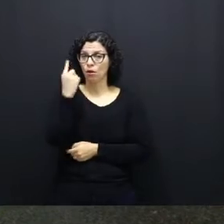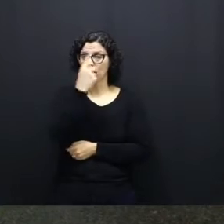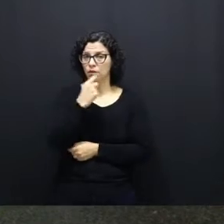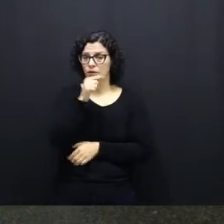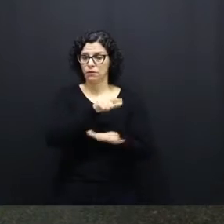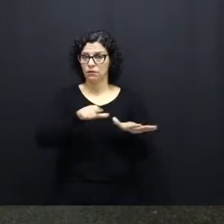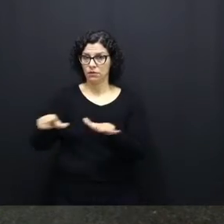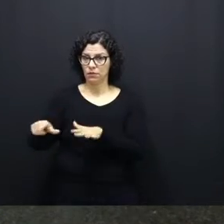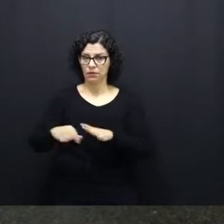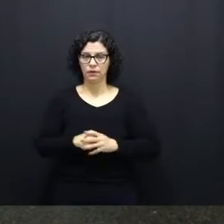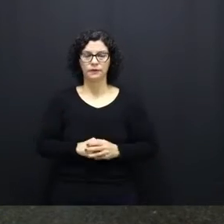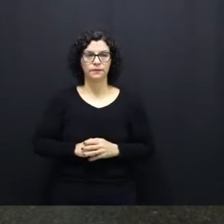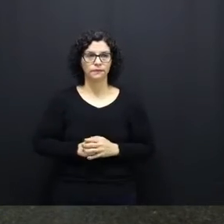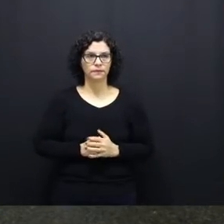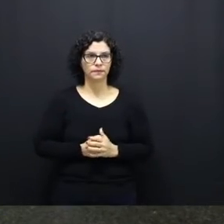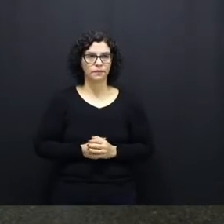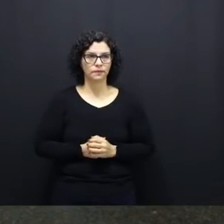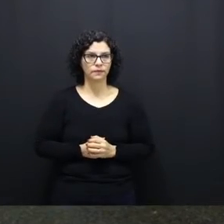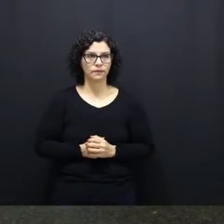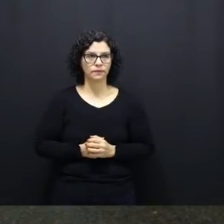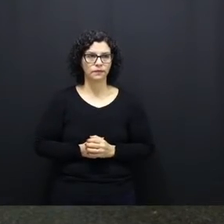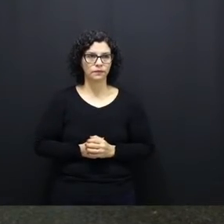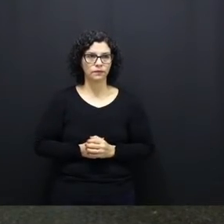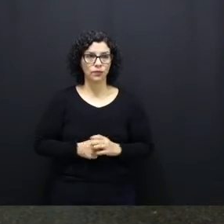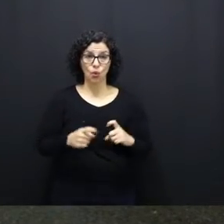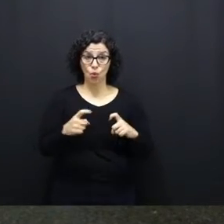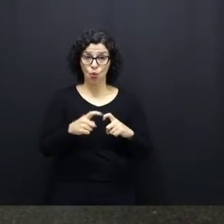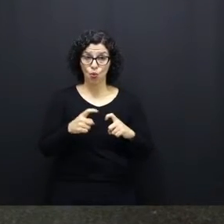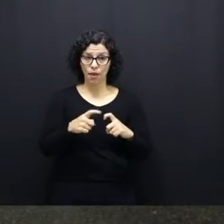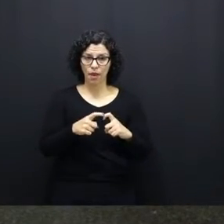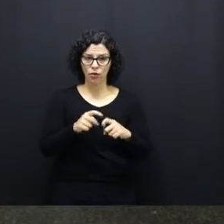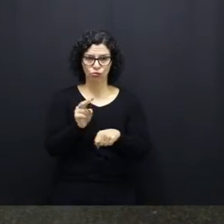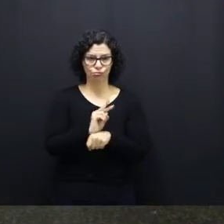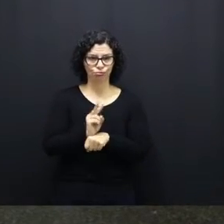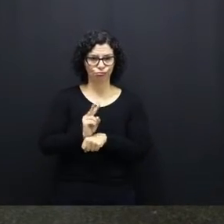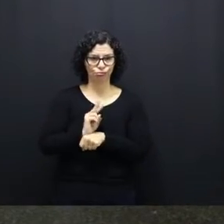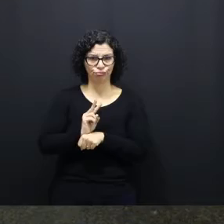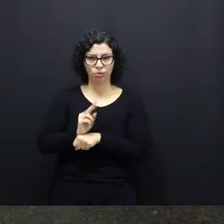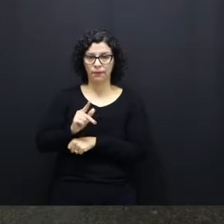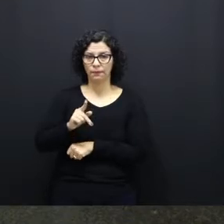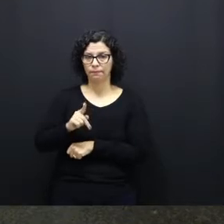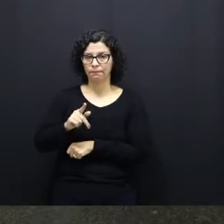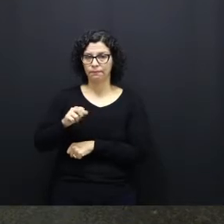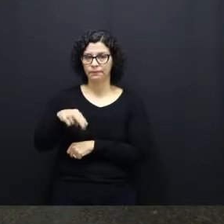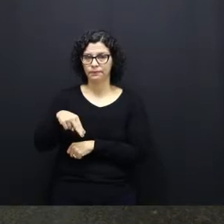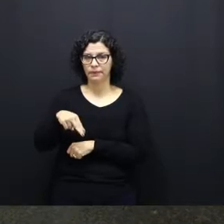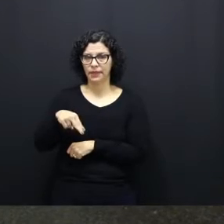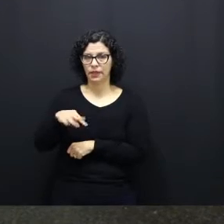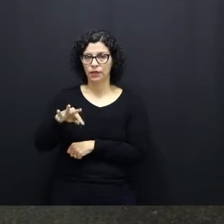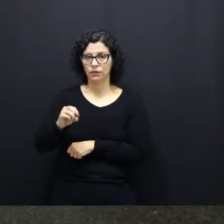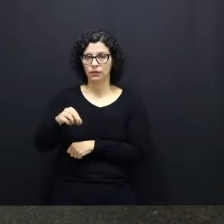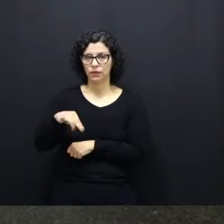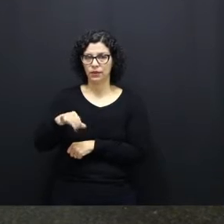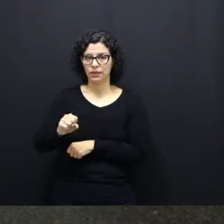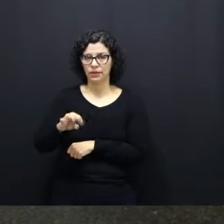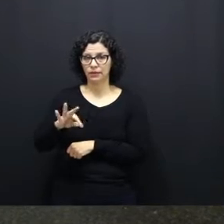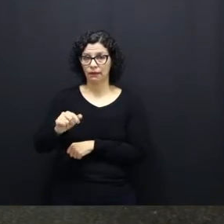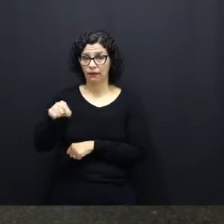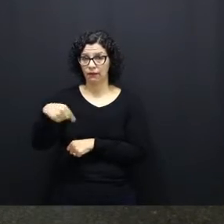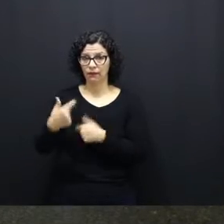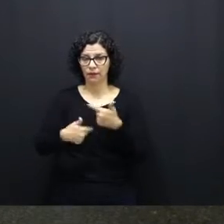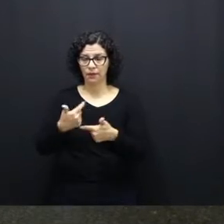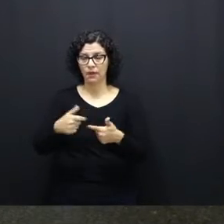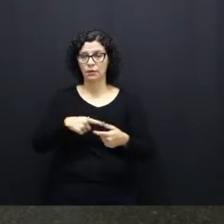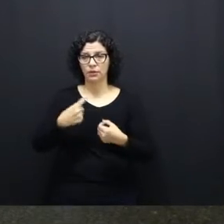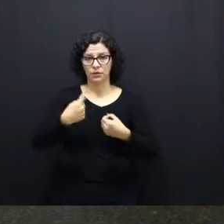por semana e o médico plantonista e ele tem a possibilidade de fazer